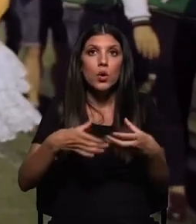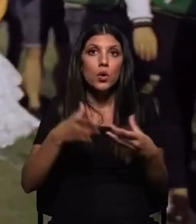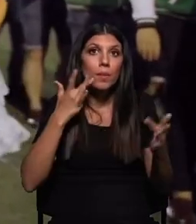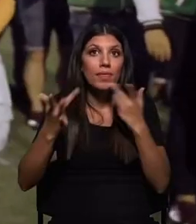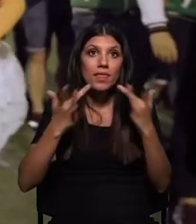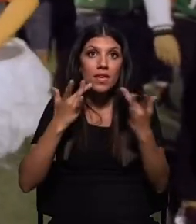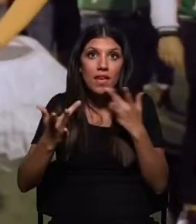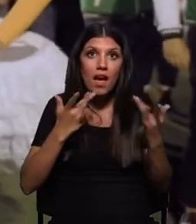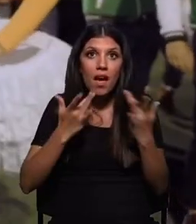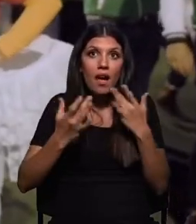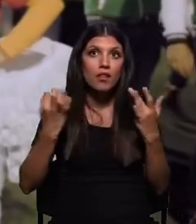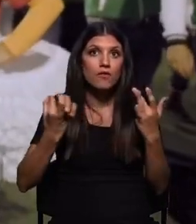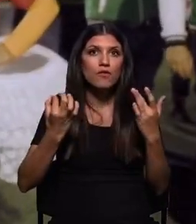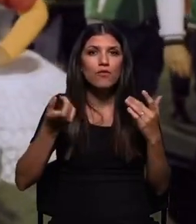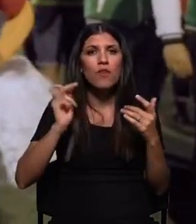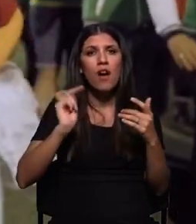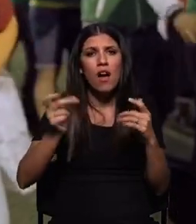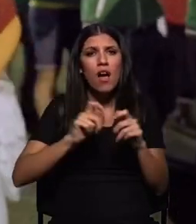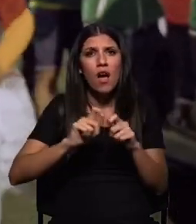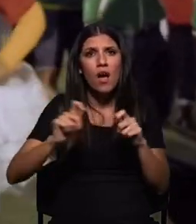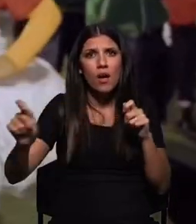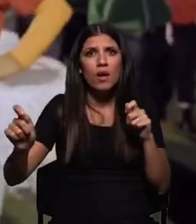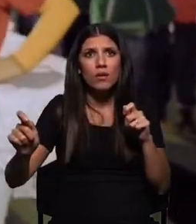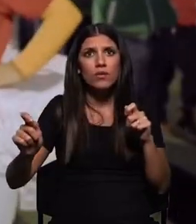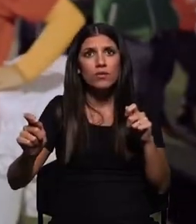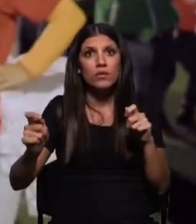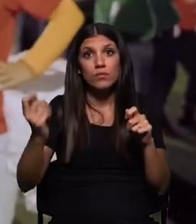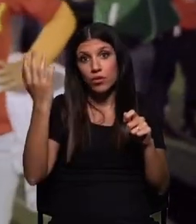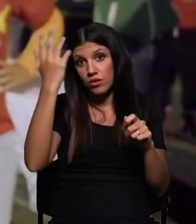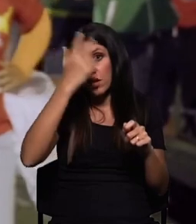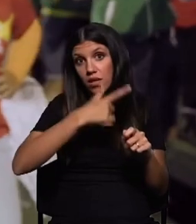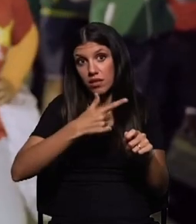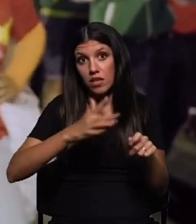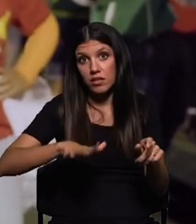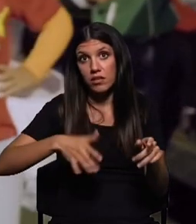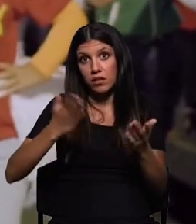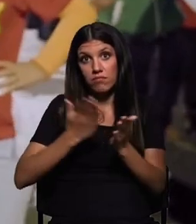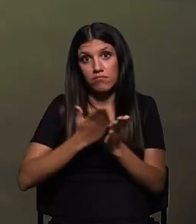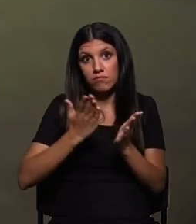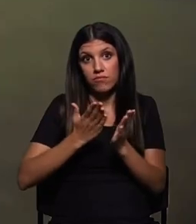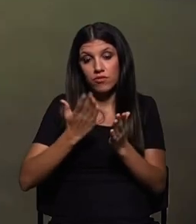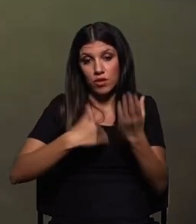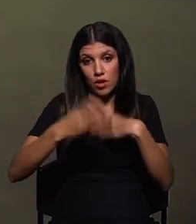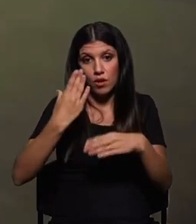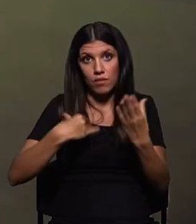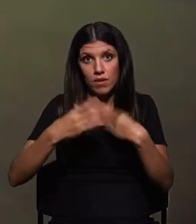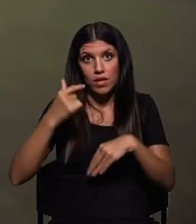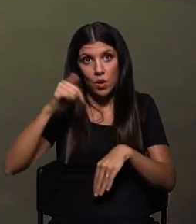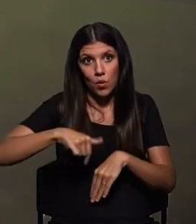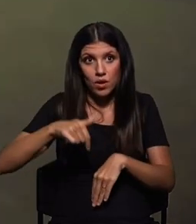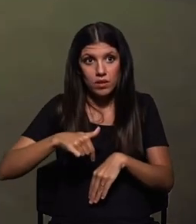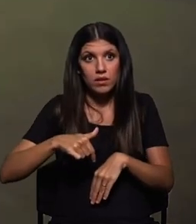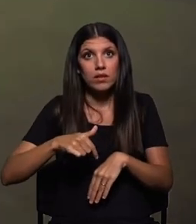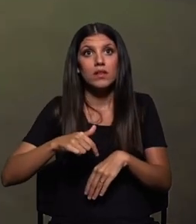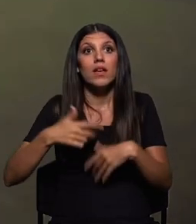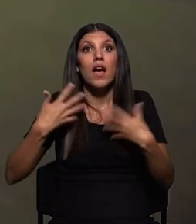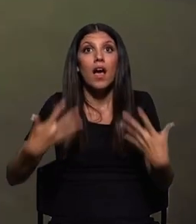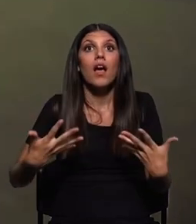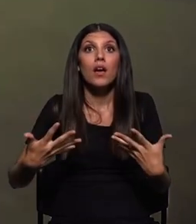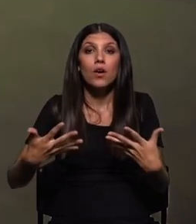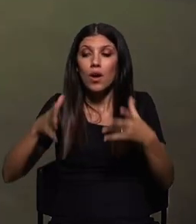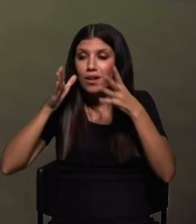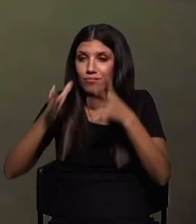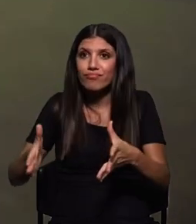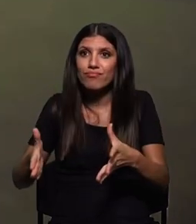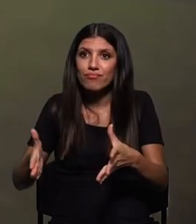que funcionou durante muito tempo e que deu alguns artistas para a Praça Nacional. Nesta altura estamos afincadamente